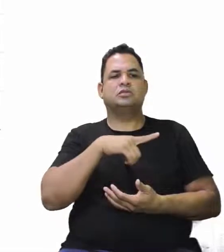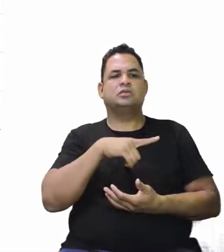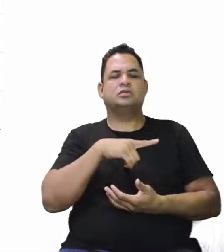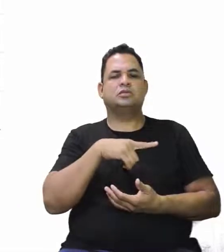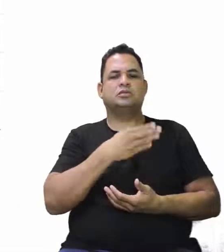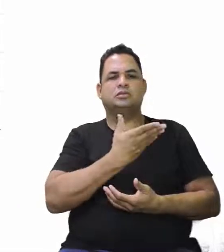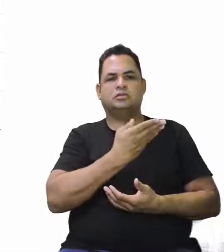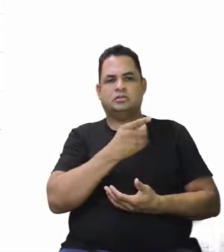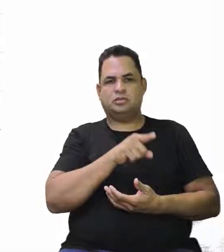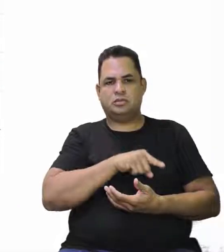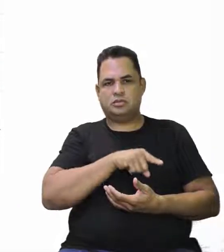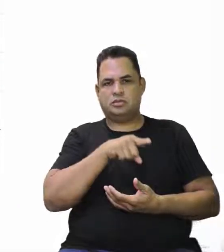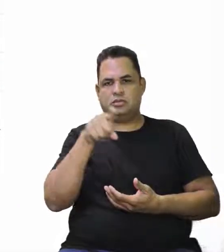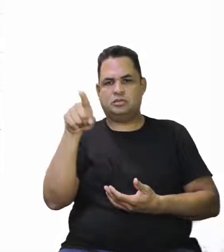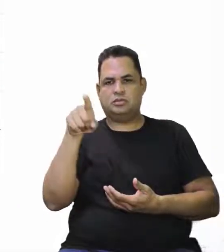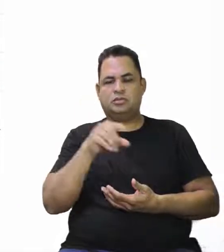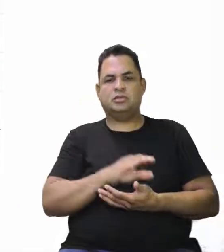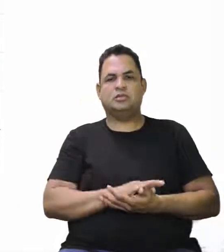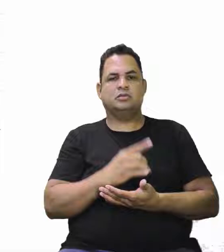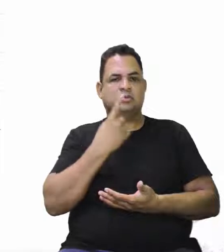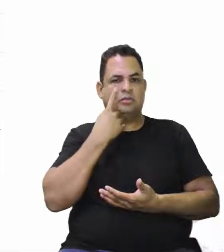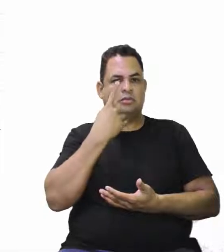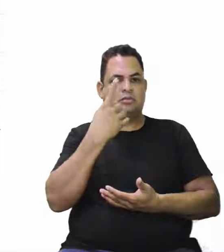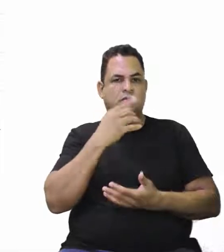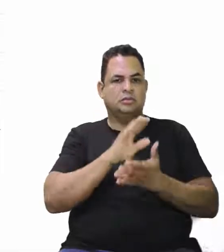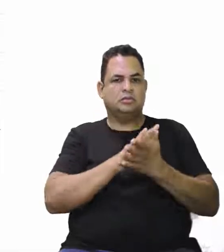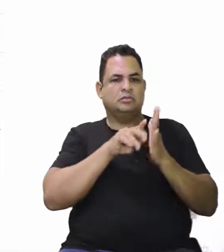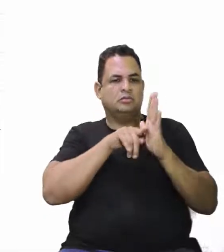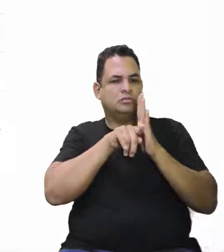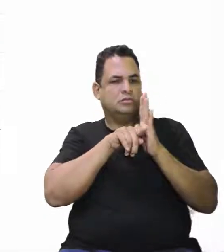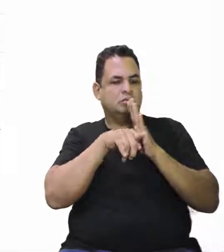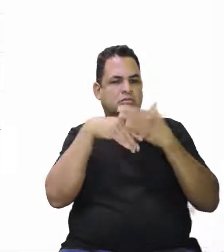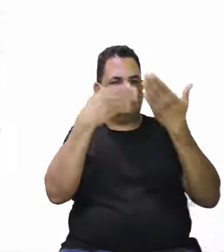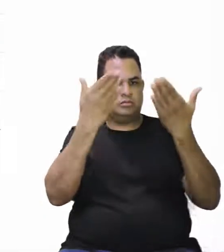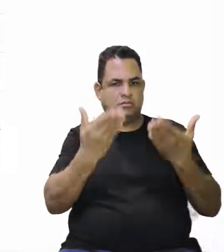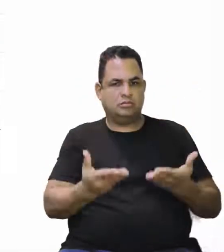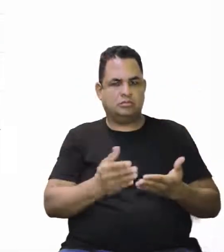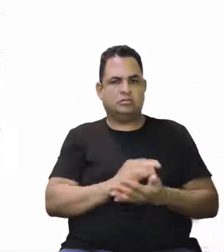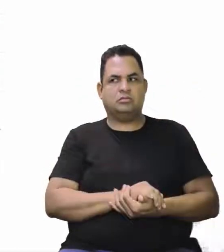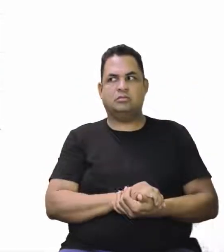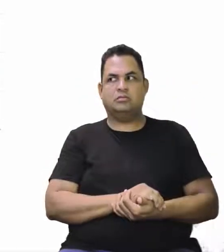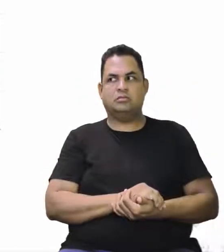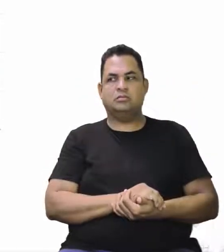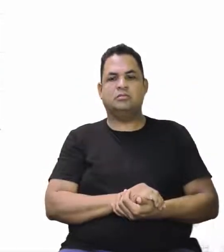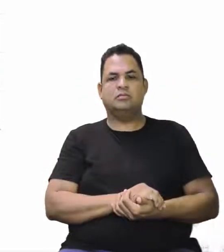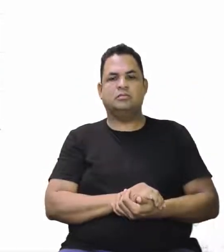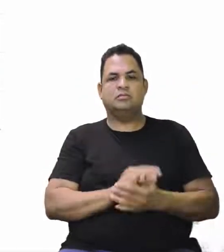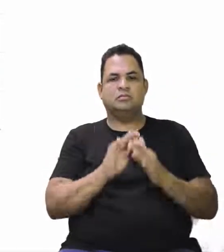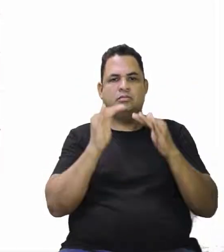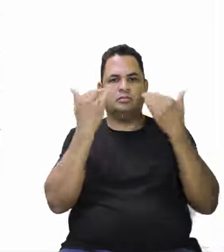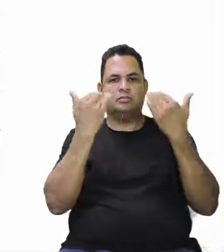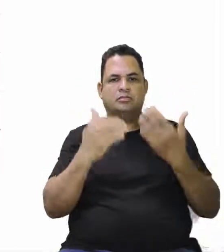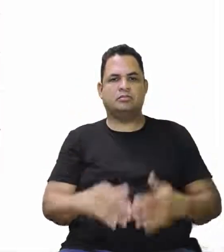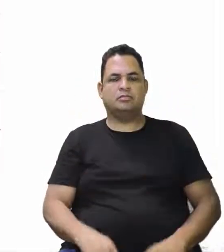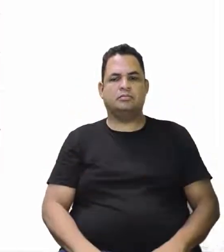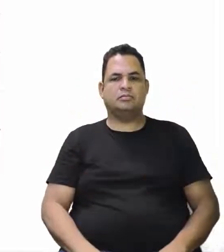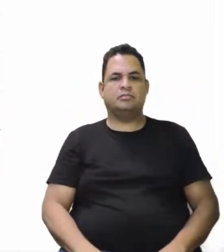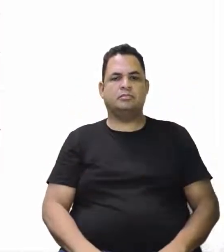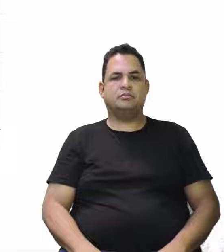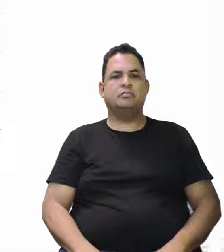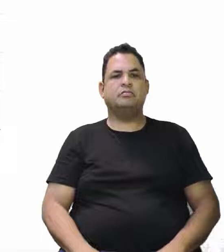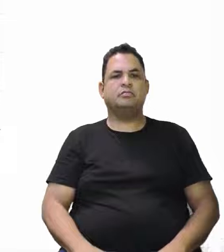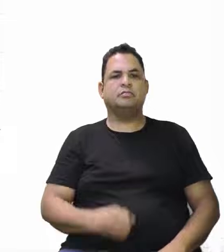um gráfico para a gente analisar esse processo. Eu quero que você analisa comigo este gráfico agora. Preste atenção aí,